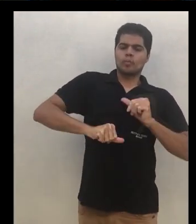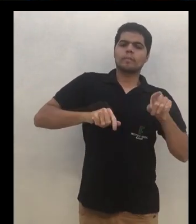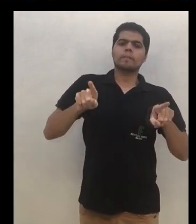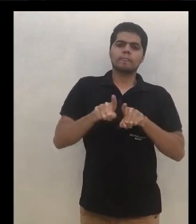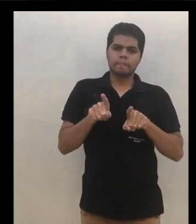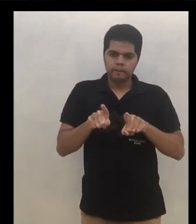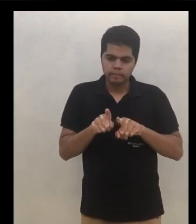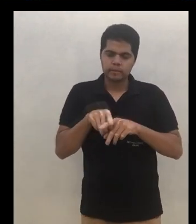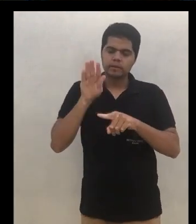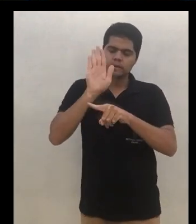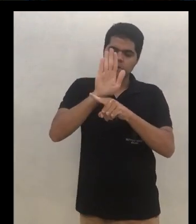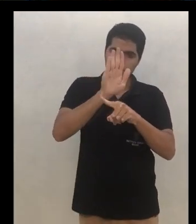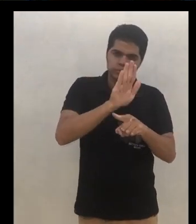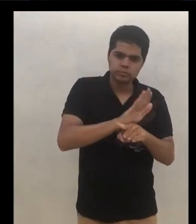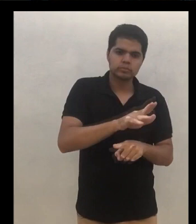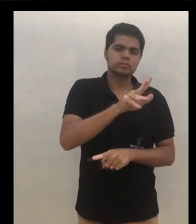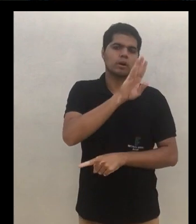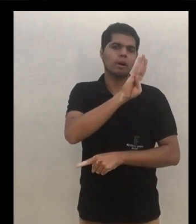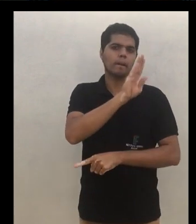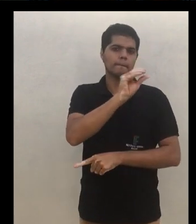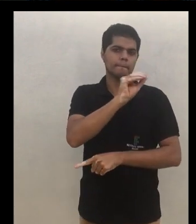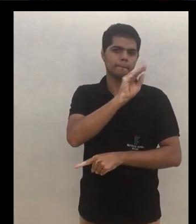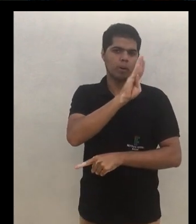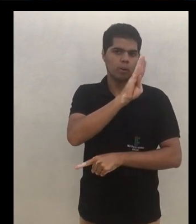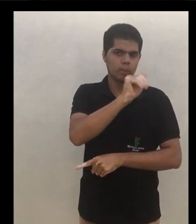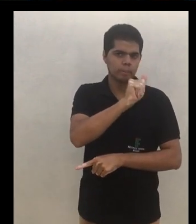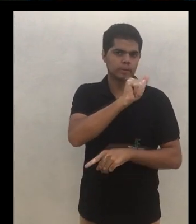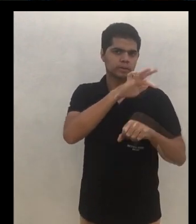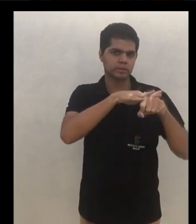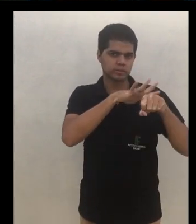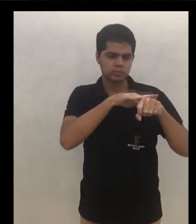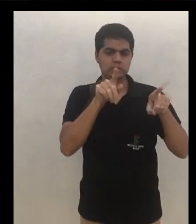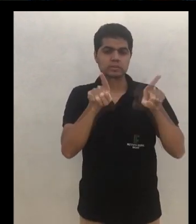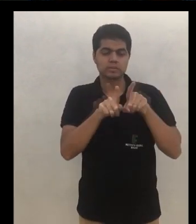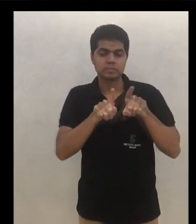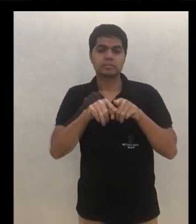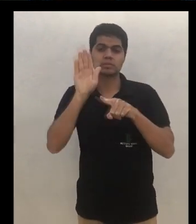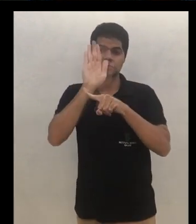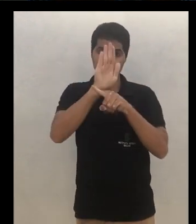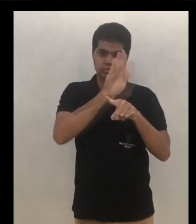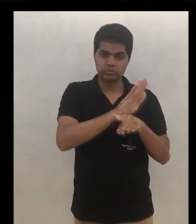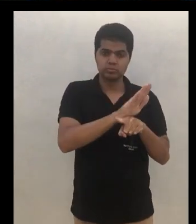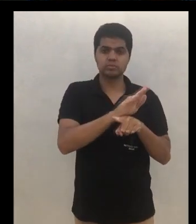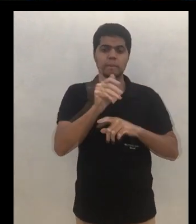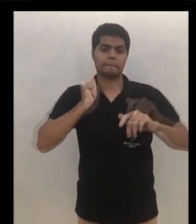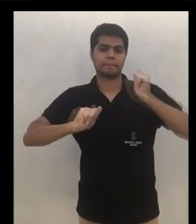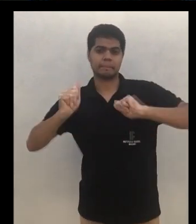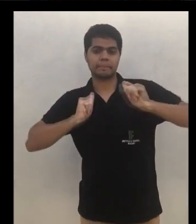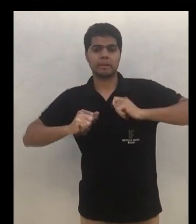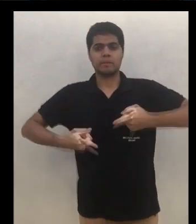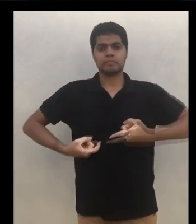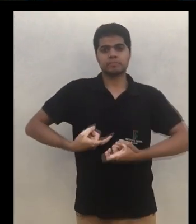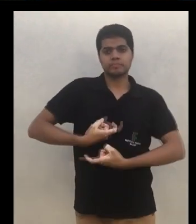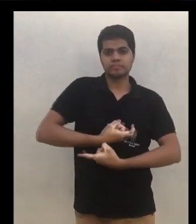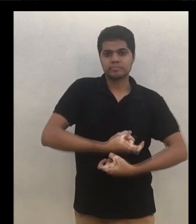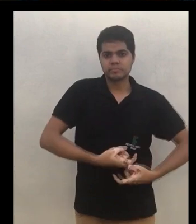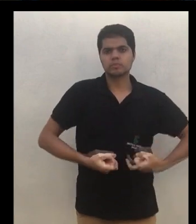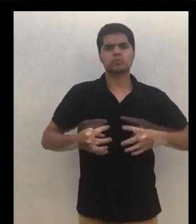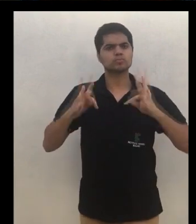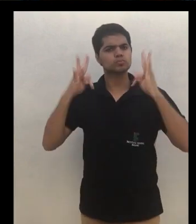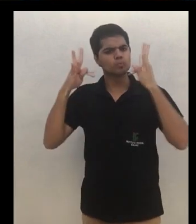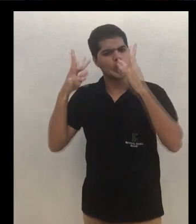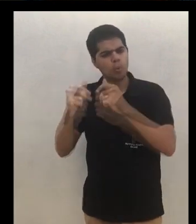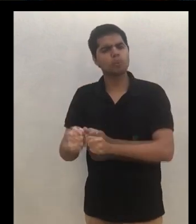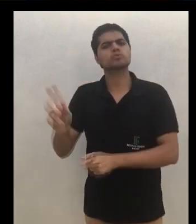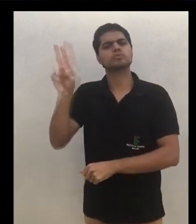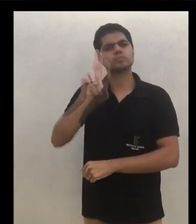da boba, né, no tratamento da boba, tem os extratos para estresse, também para vermes, ou seja, todos você